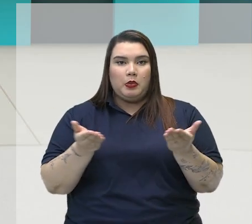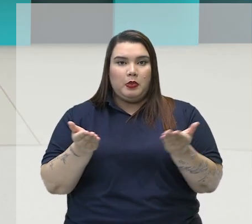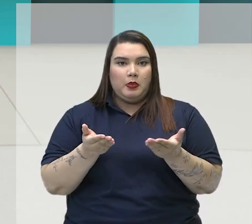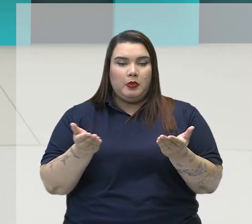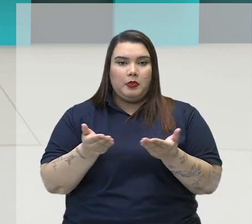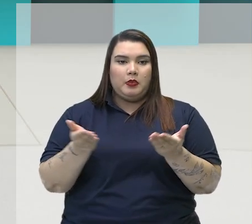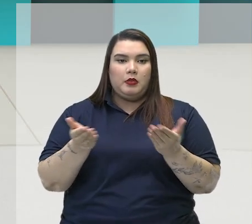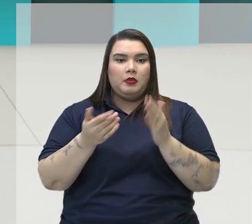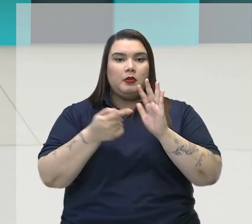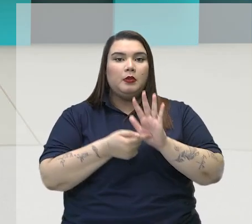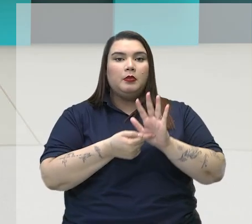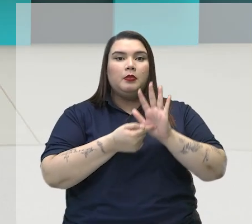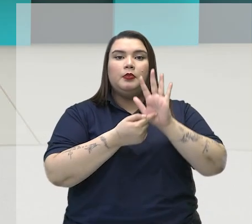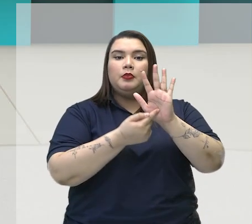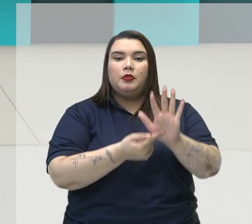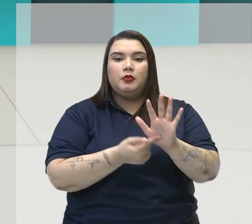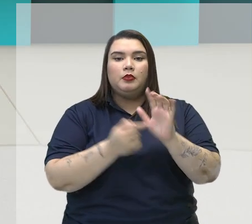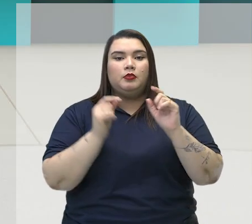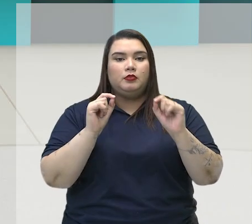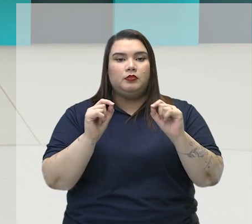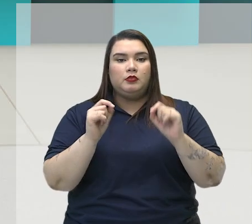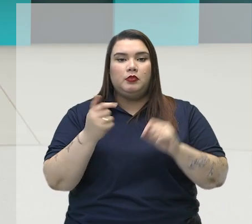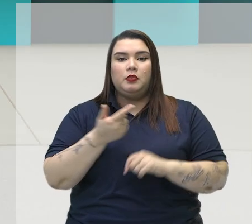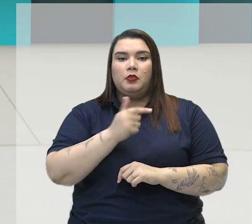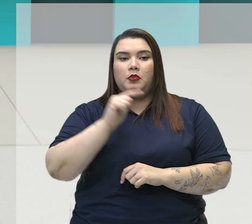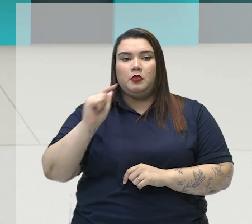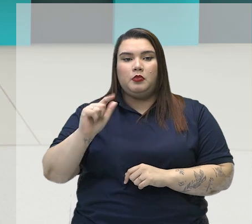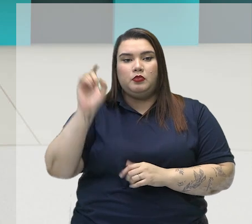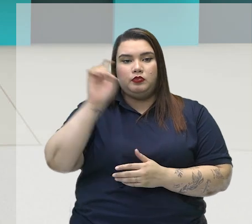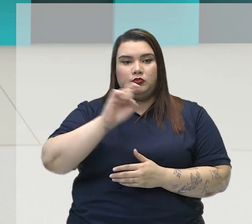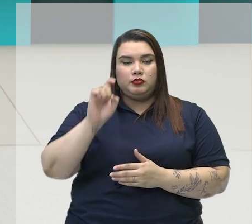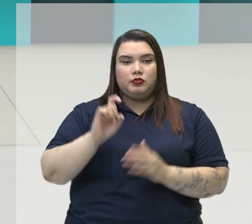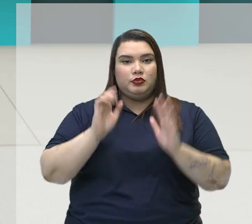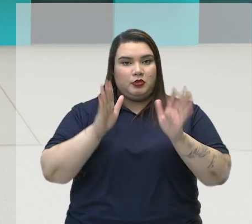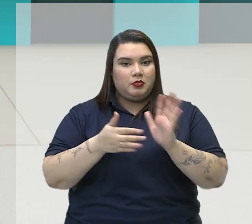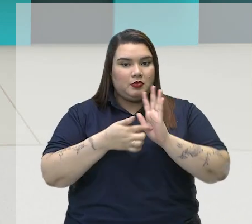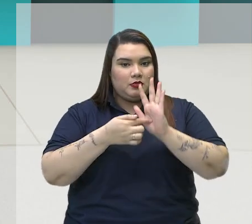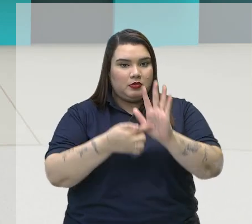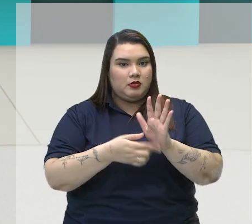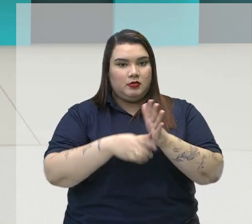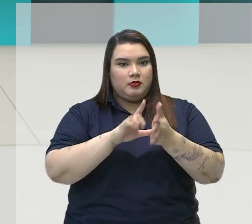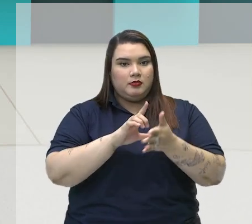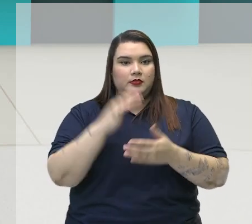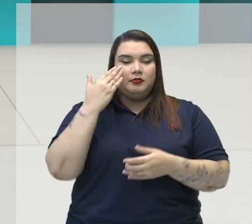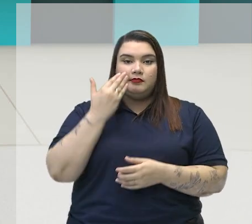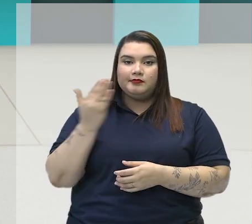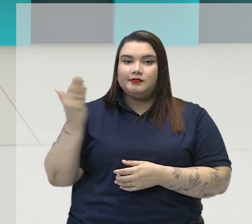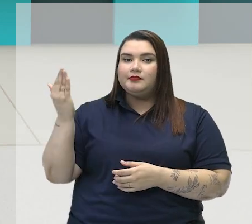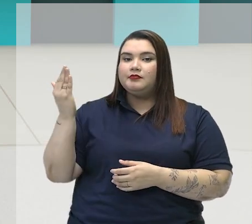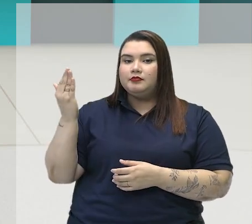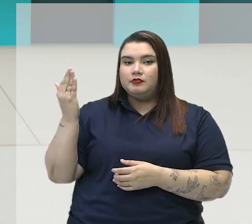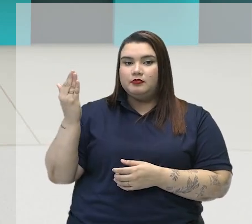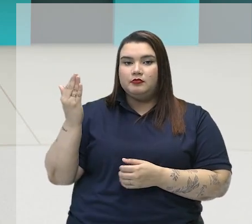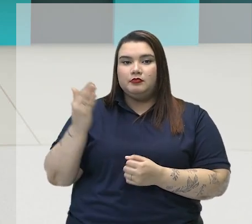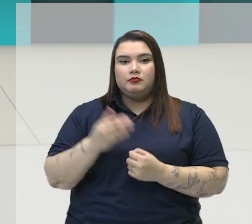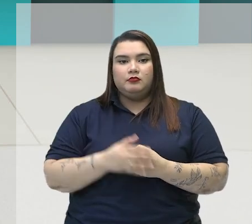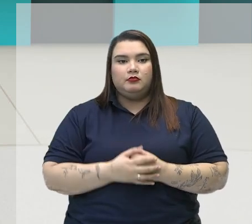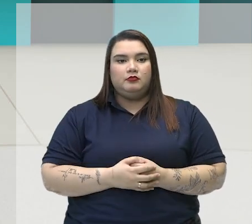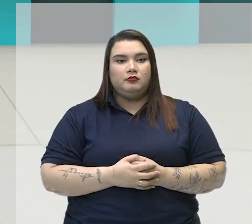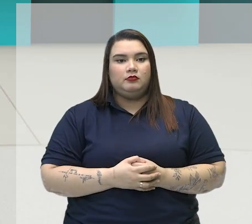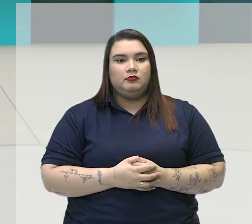agora apresentar para vocês um outro grafite que nós já mostramos, que é esse aqui, Girl